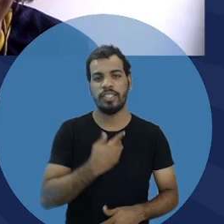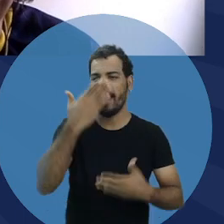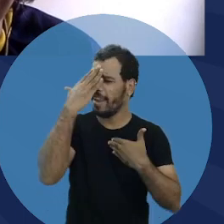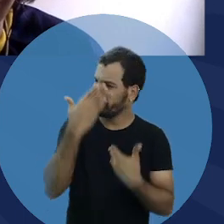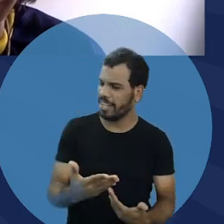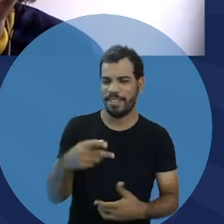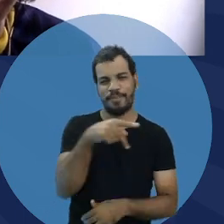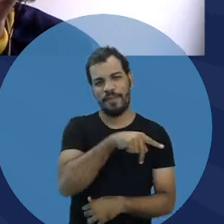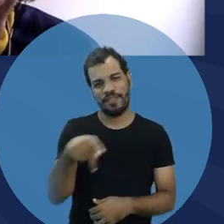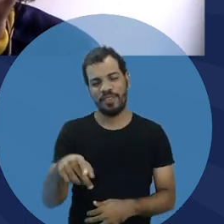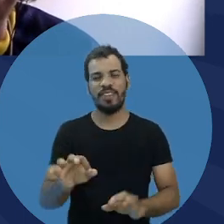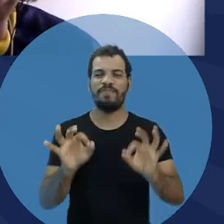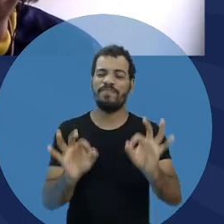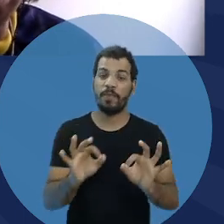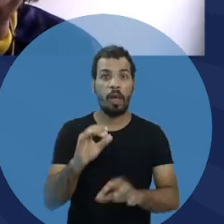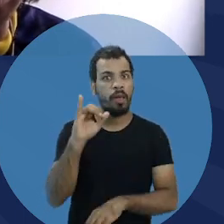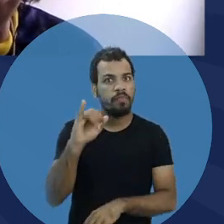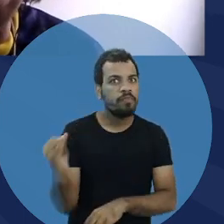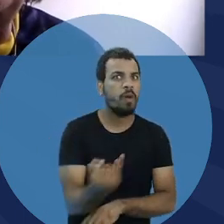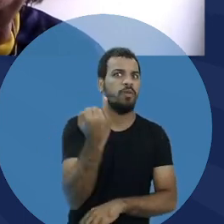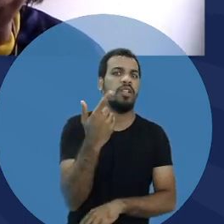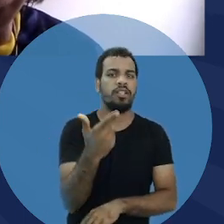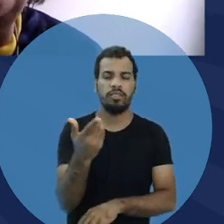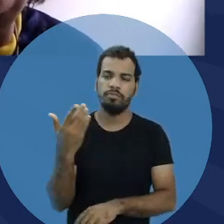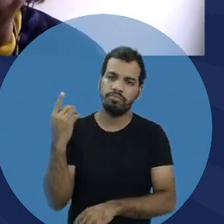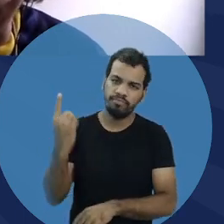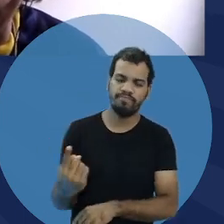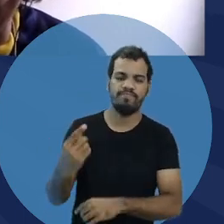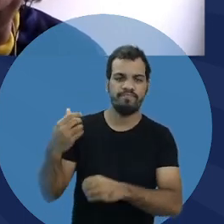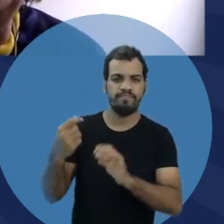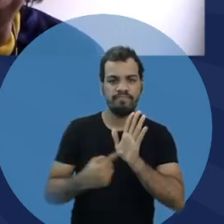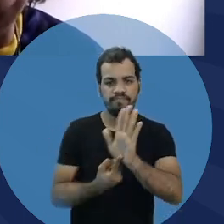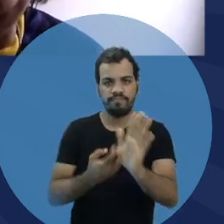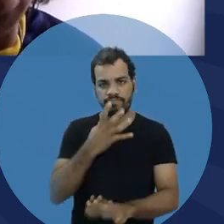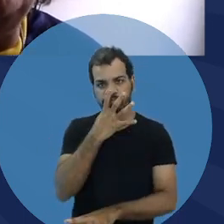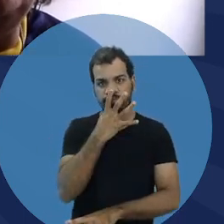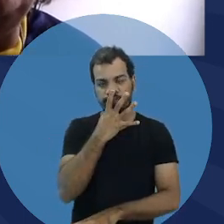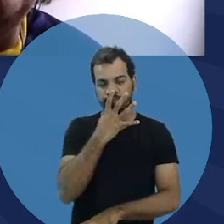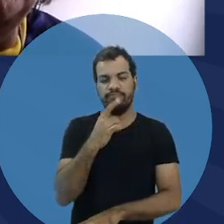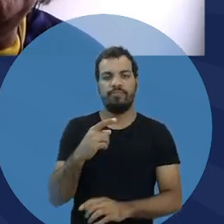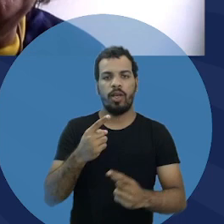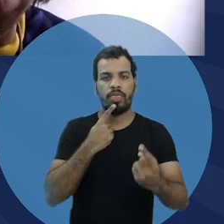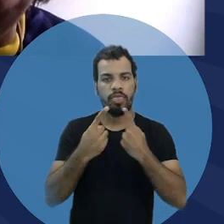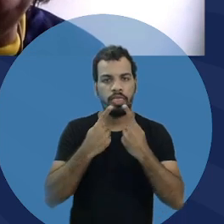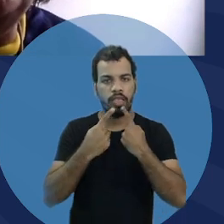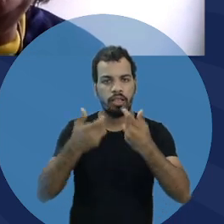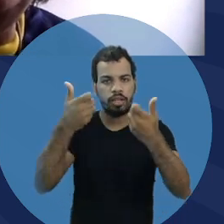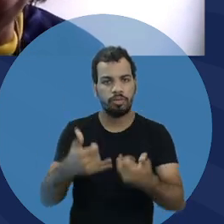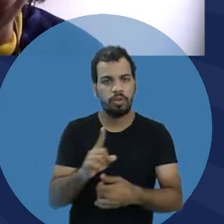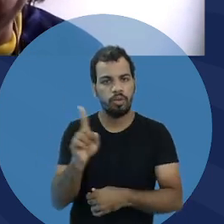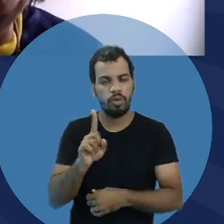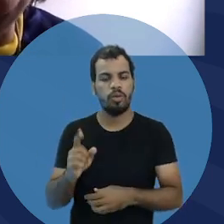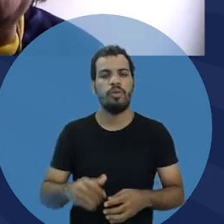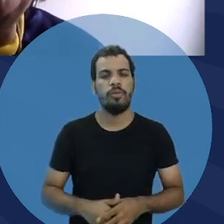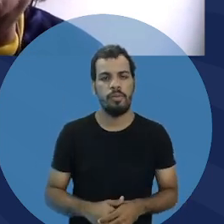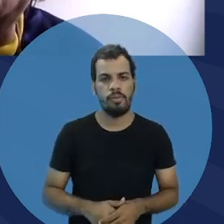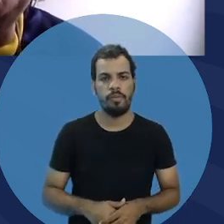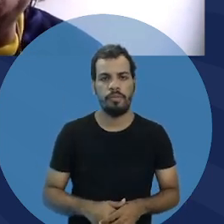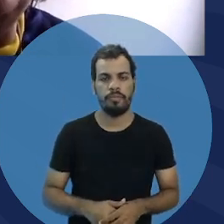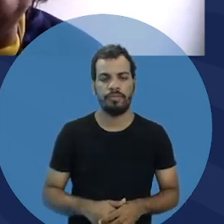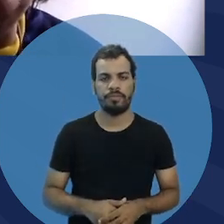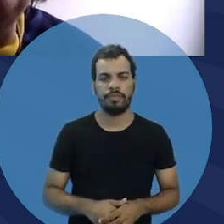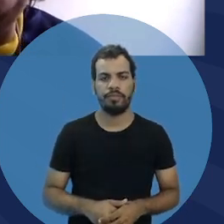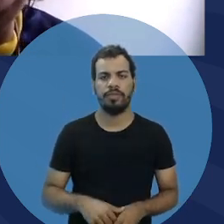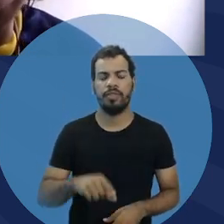muito importante trazer os meninos para esse diálogo também nos núcleos. Torna-se muito